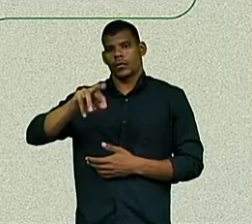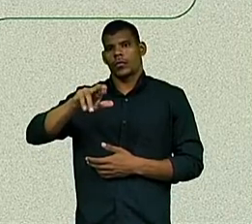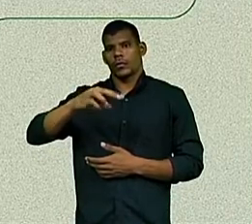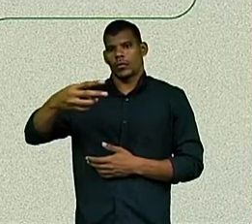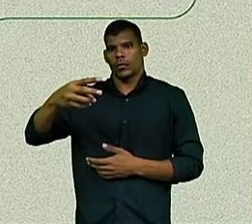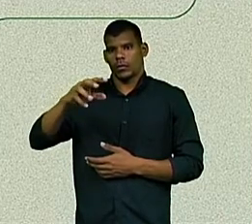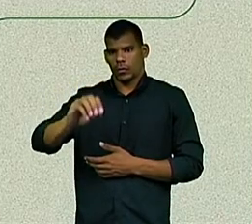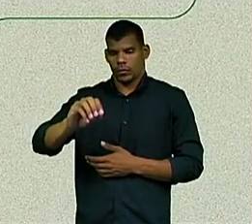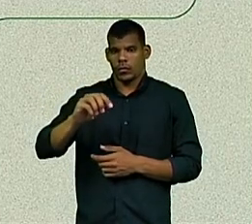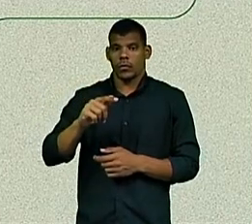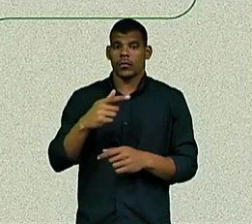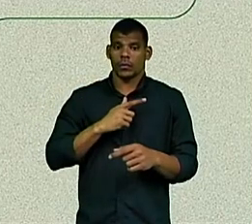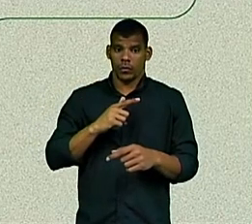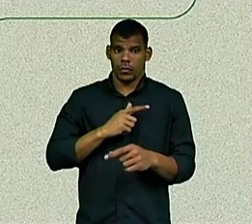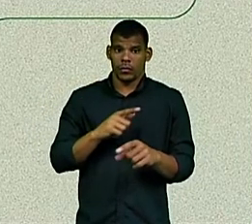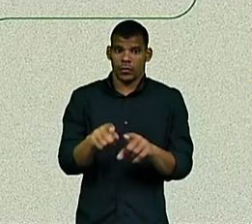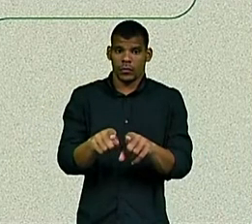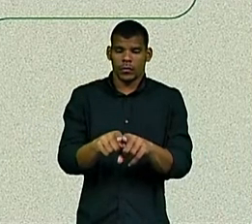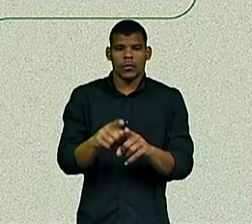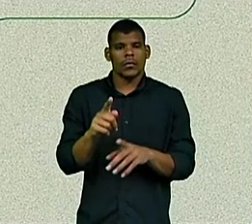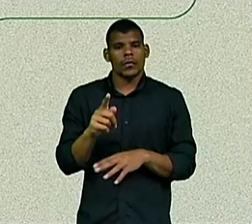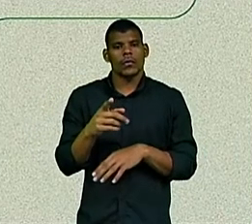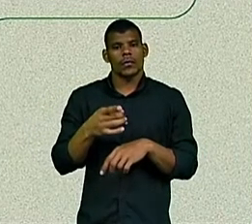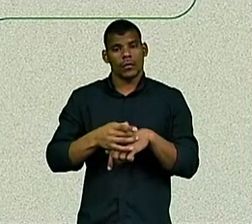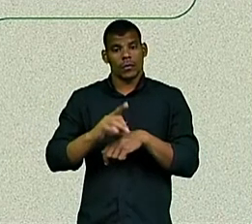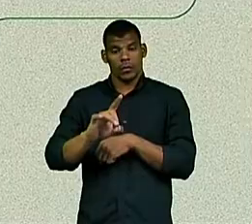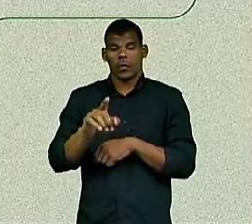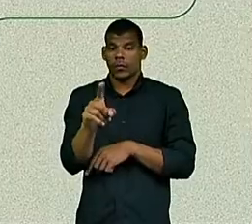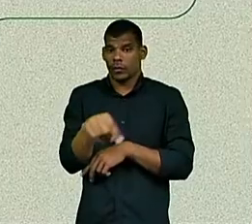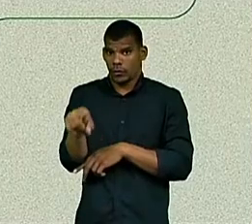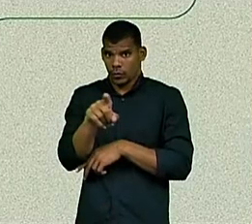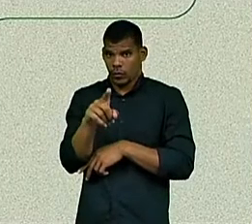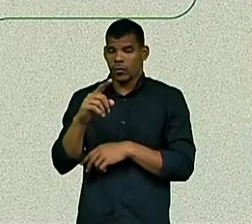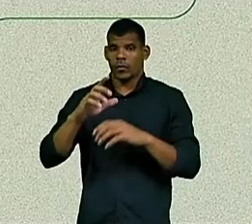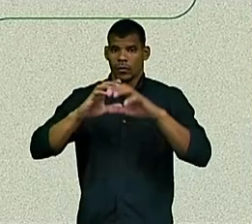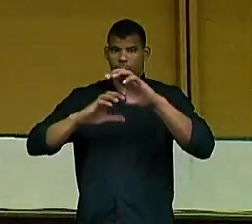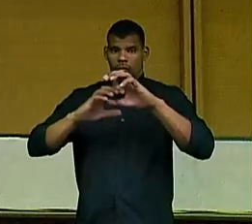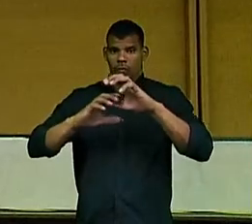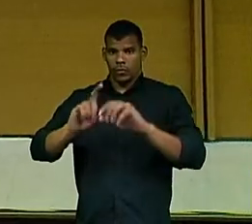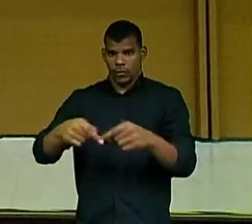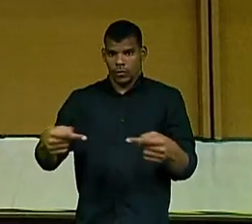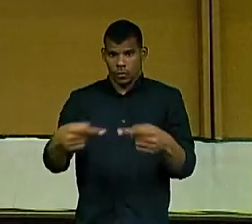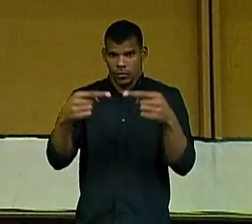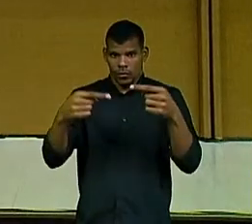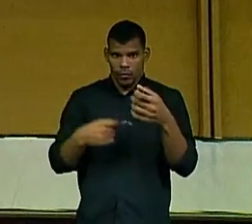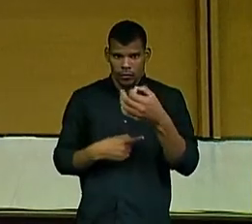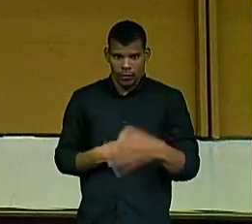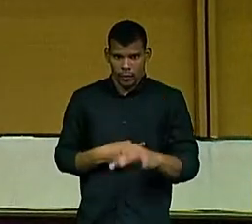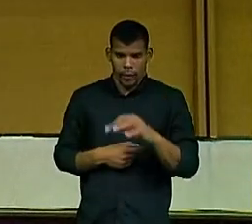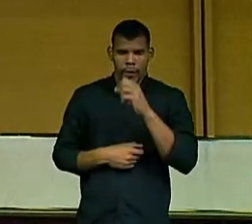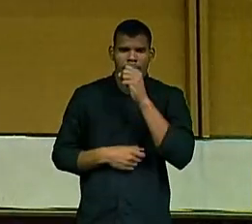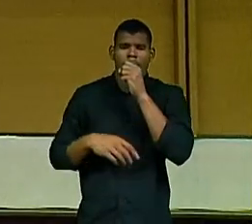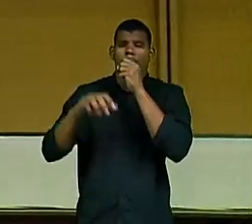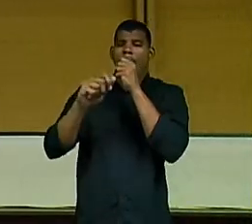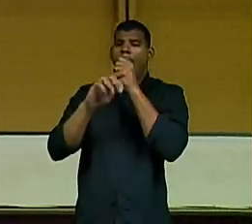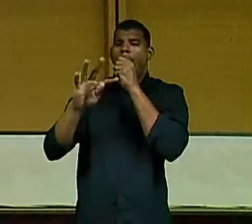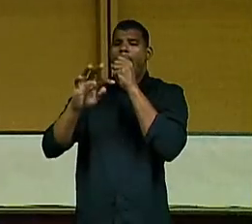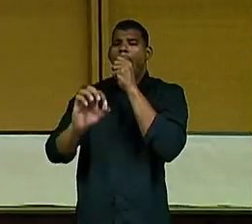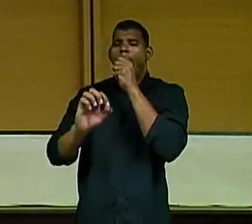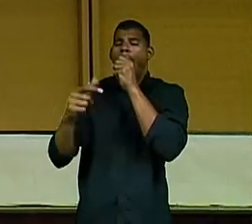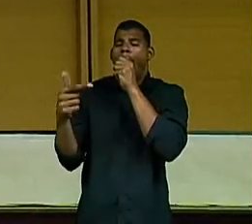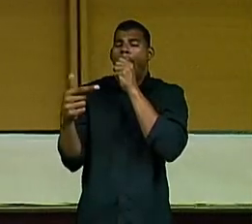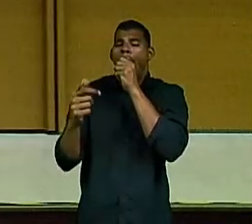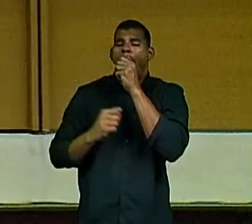tem uma pegadinha aí nos vestibulares cara de US cara de o s o ato institucional número 2